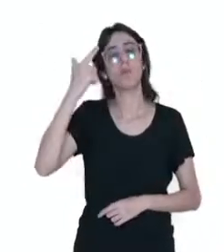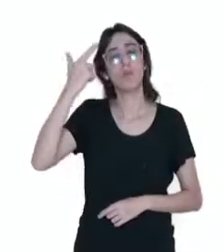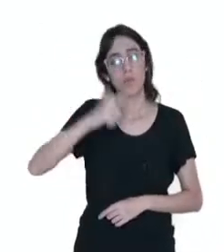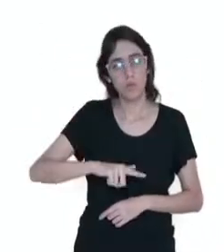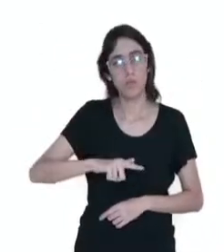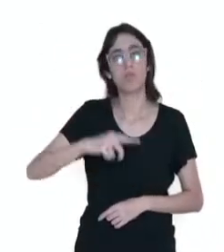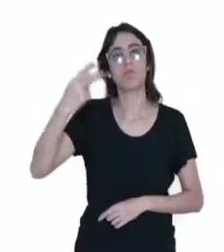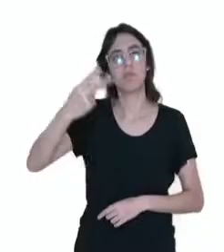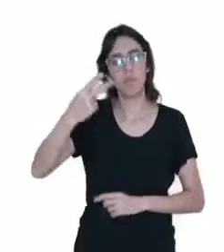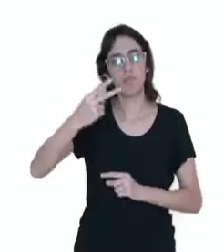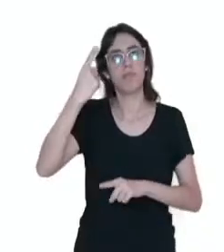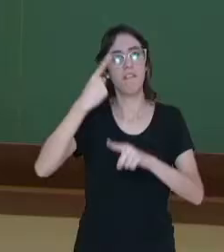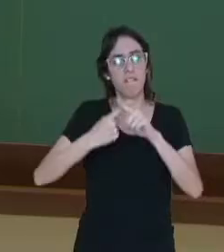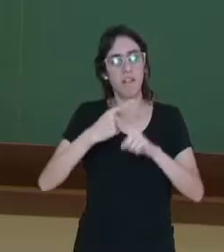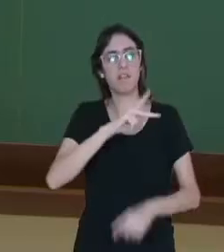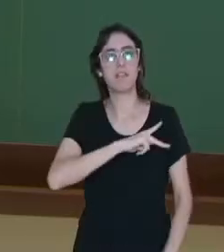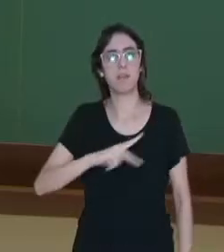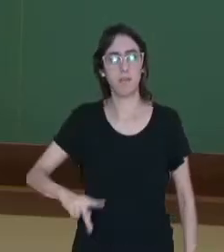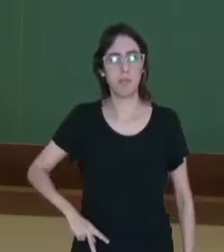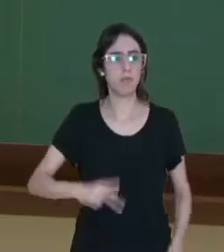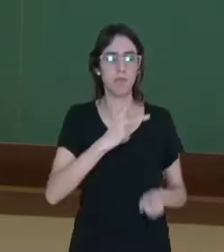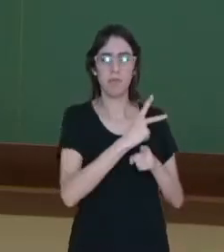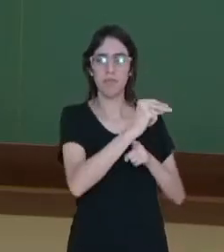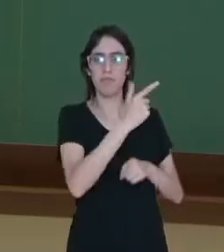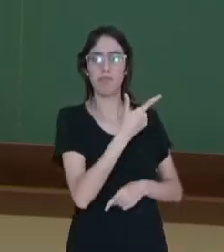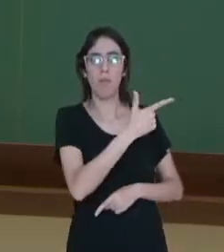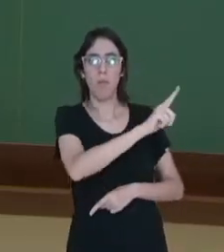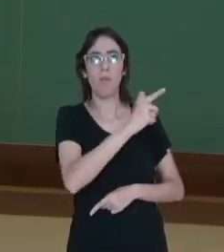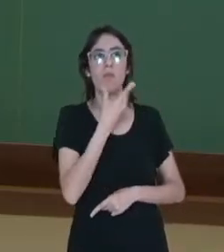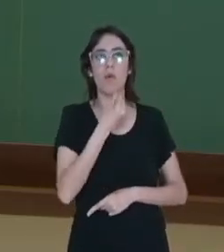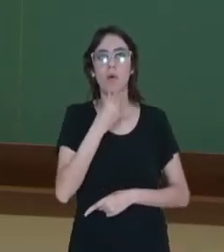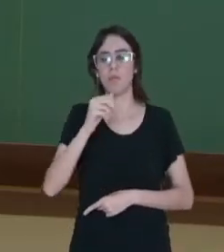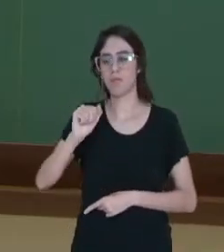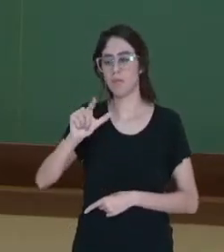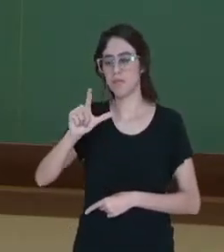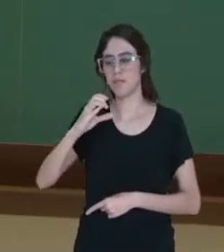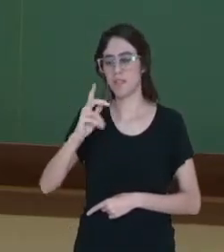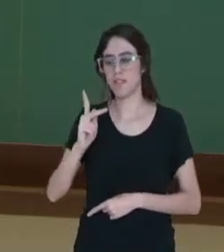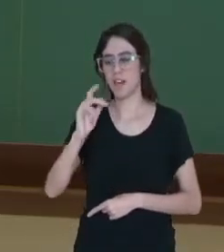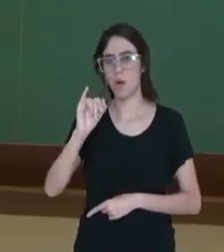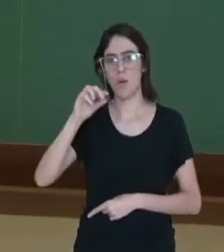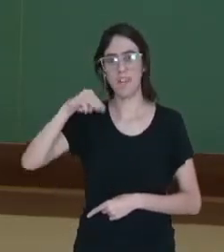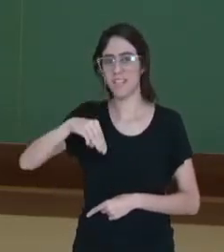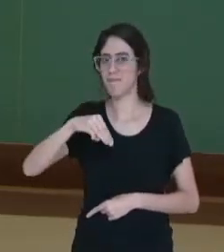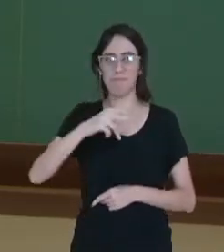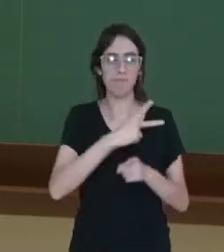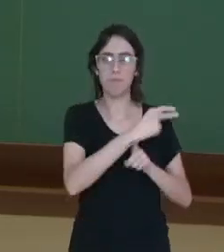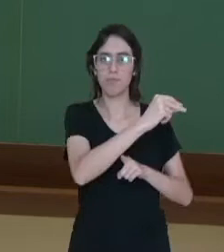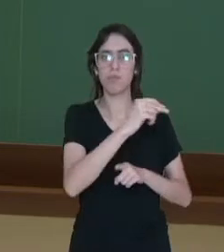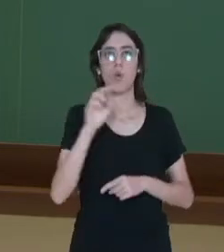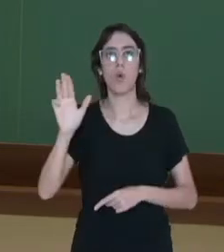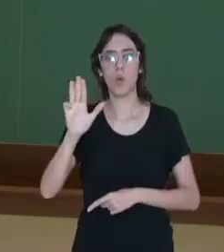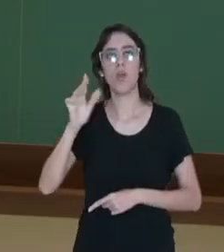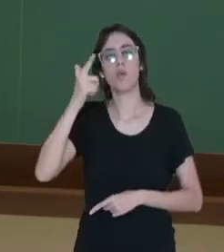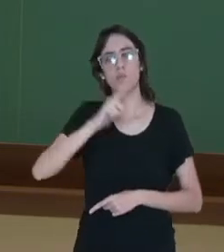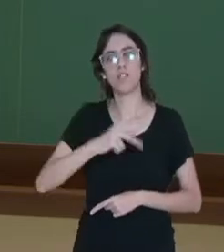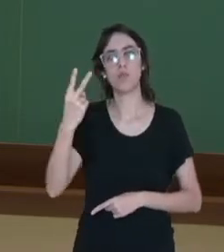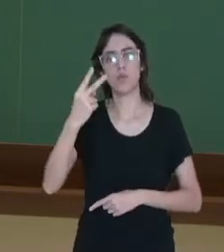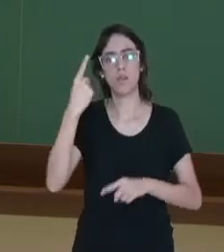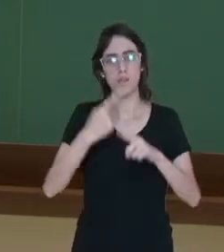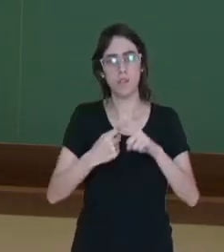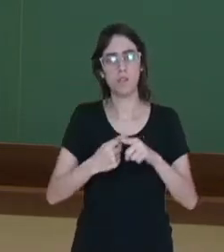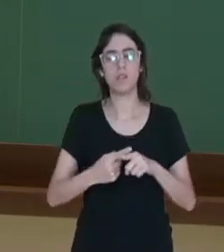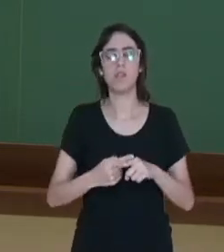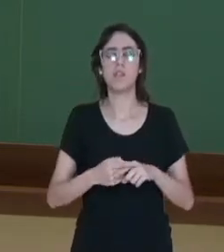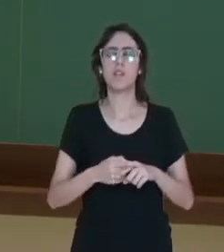Brasil, vencendo o seu adversário Geraldo Alckmin do PSDB à época. Como que se explica isso? Denúncias de corrupção